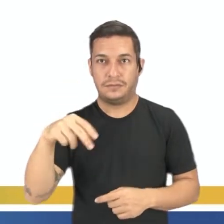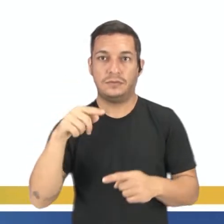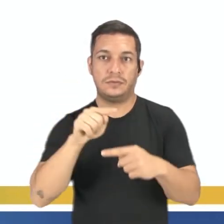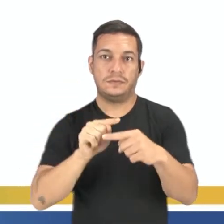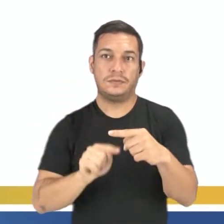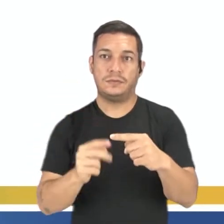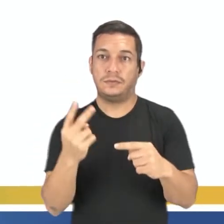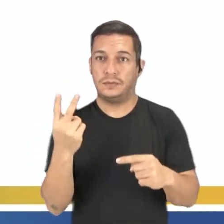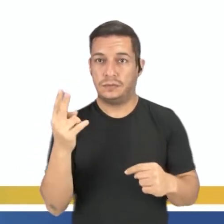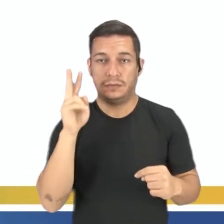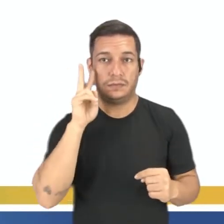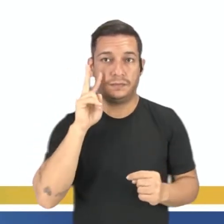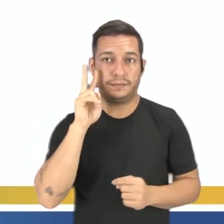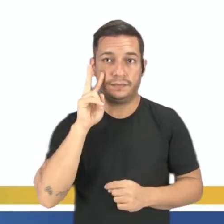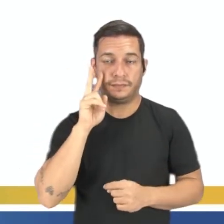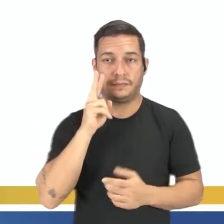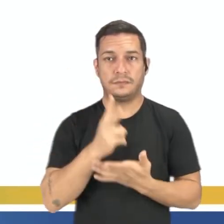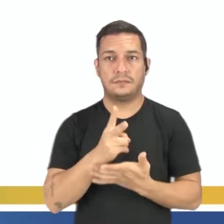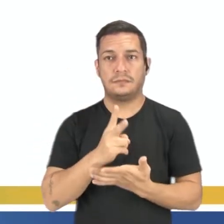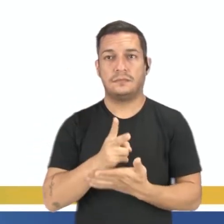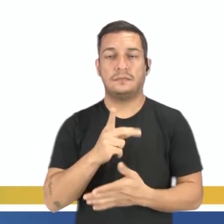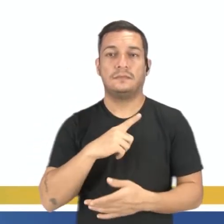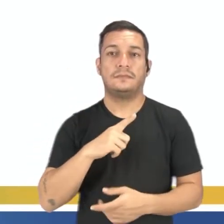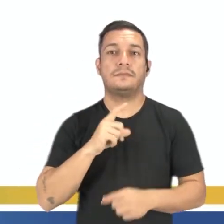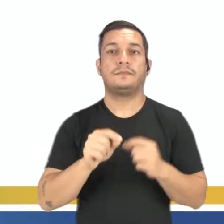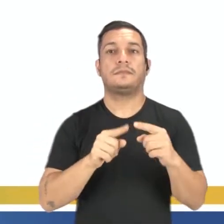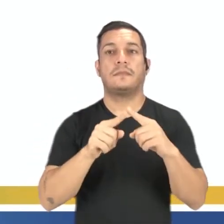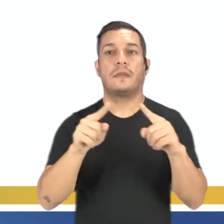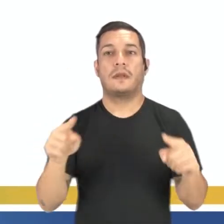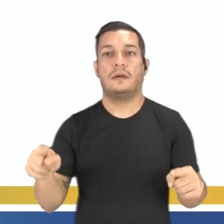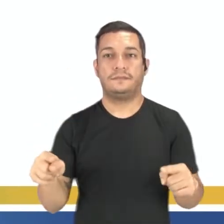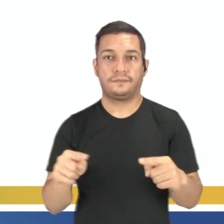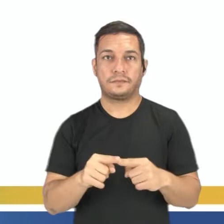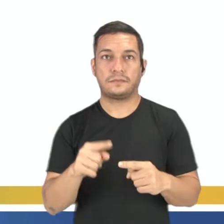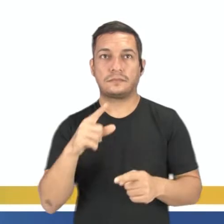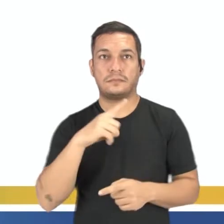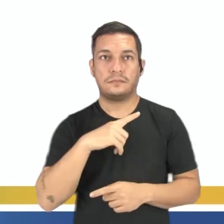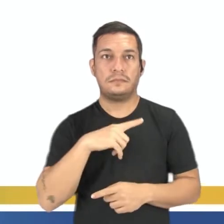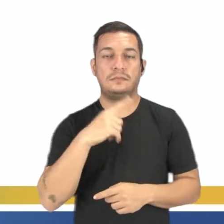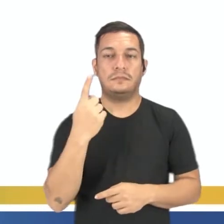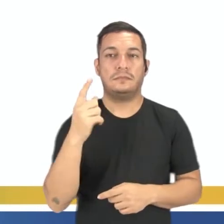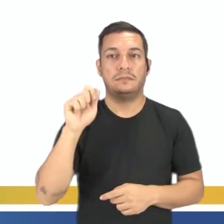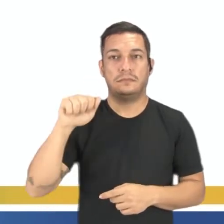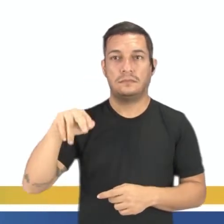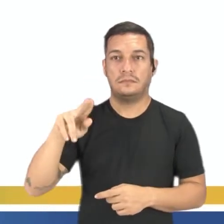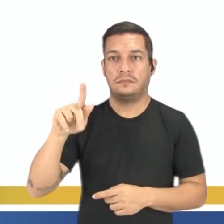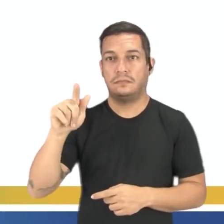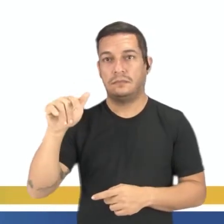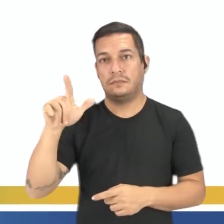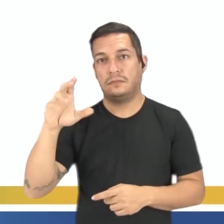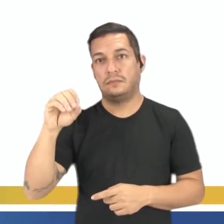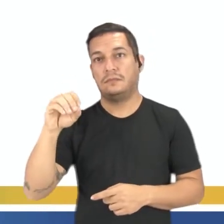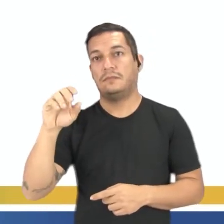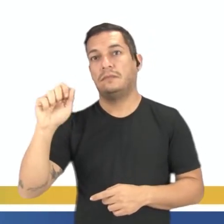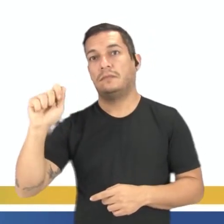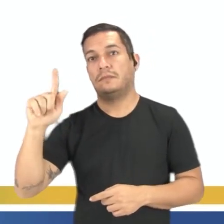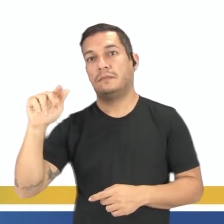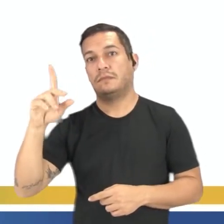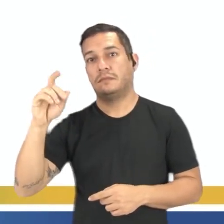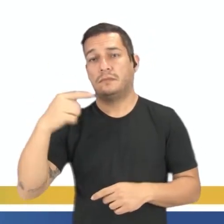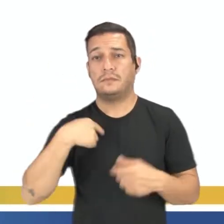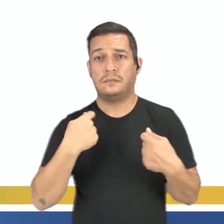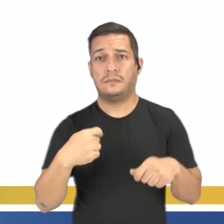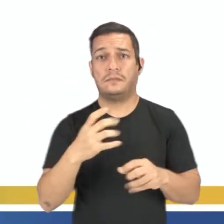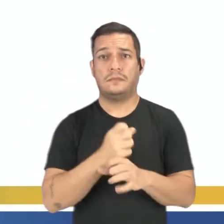2. Lembre-se, toda vez que eu tiver um triângulo e houver um ângulo agudo, e eu